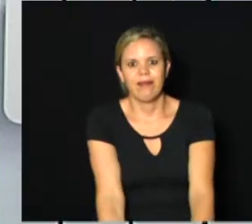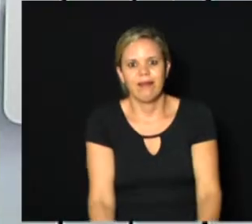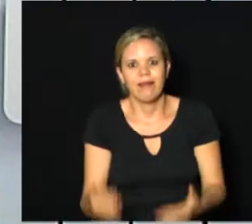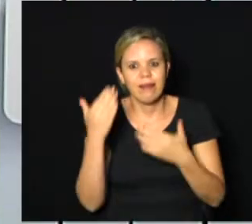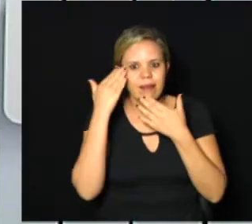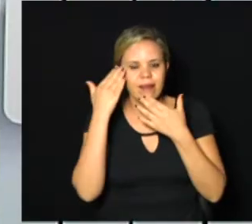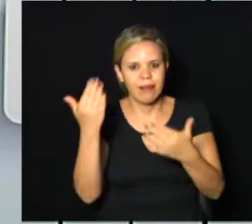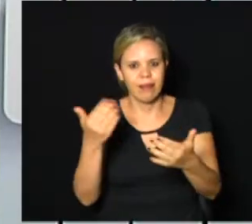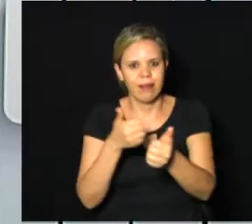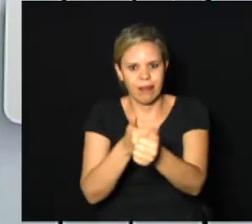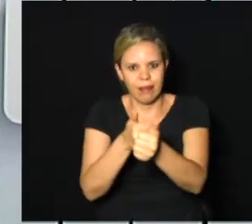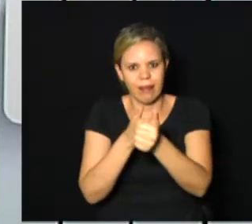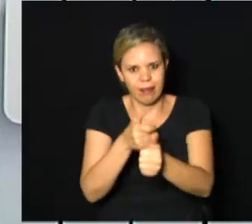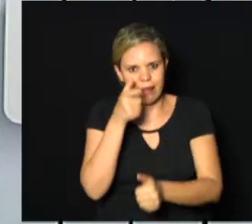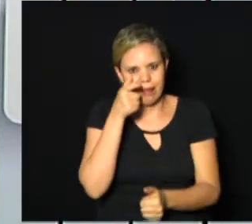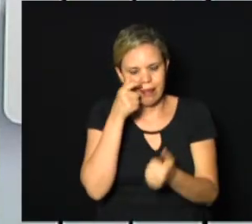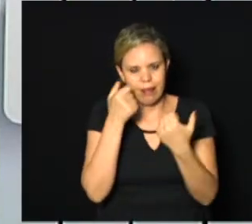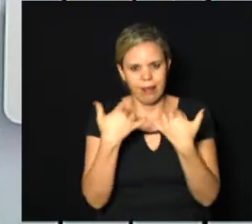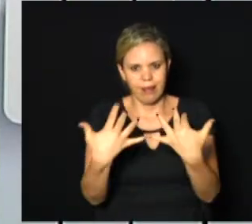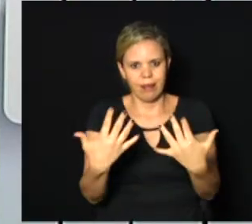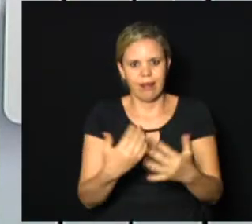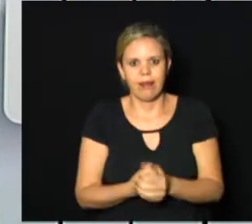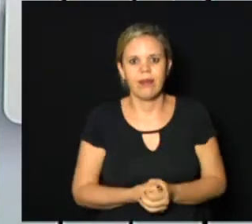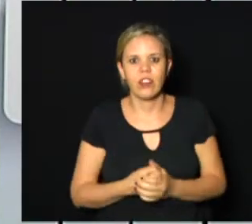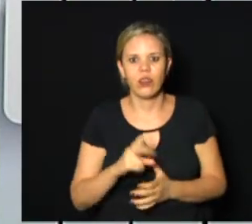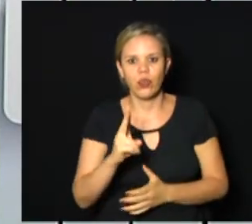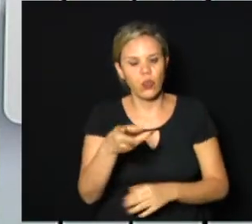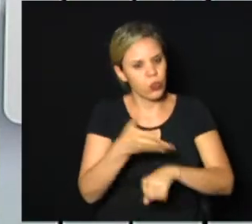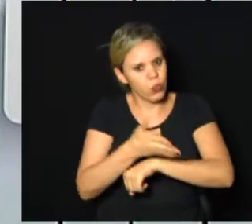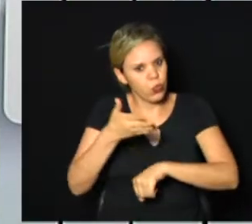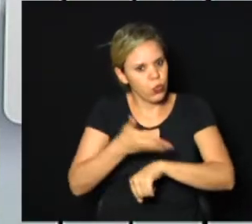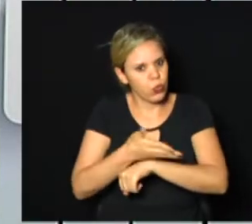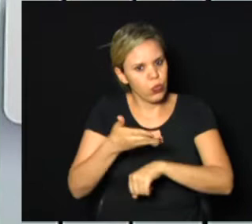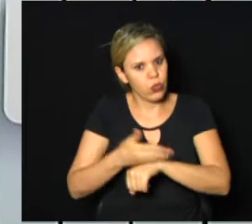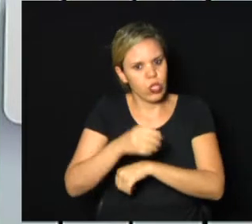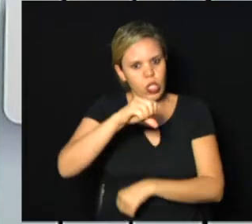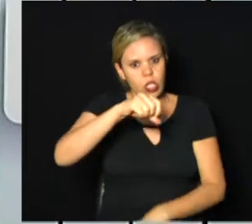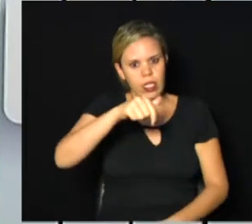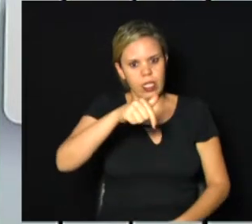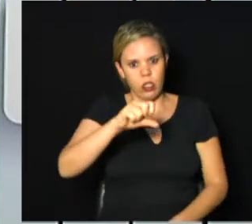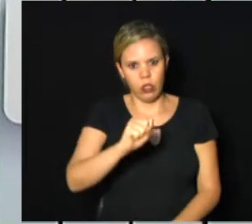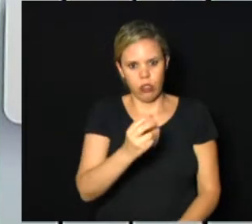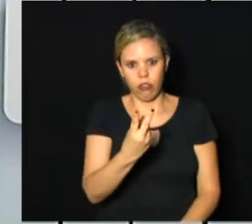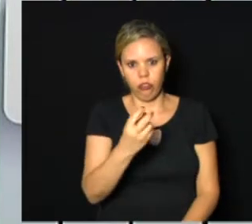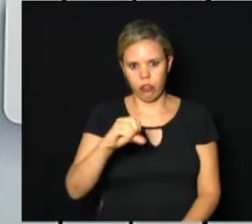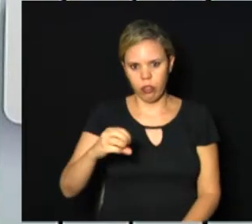Muito obrigado pela sua companhia e audiência. Continue participando em